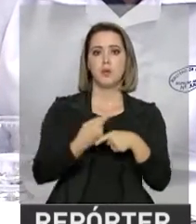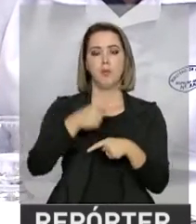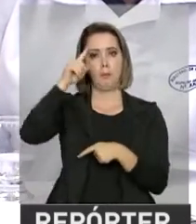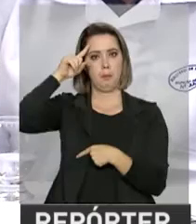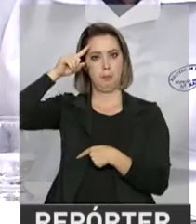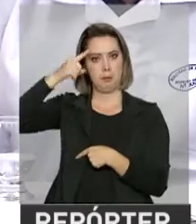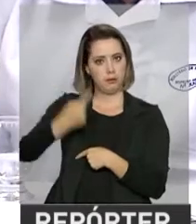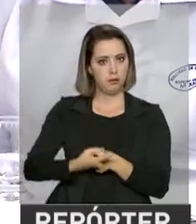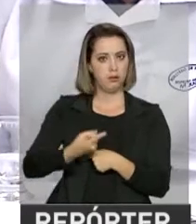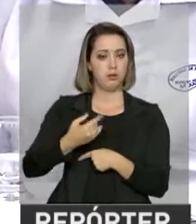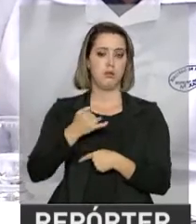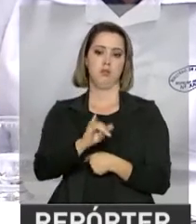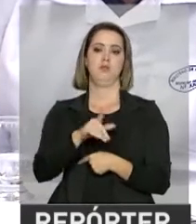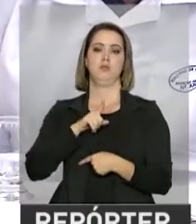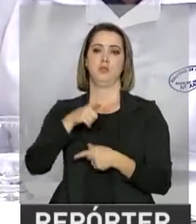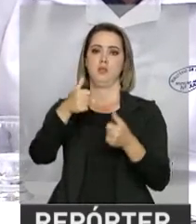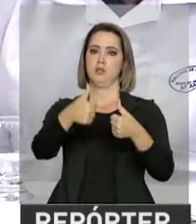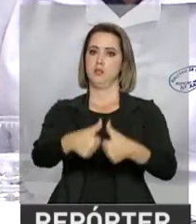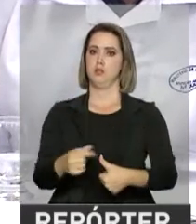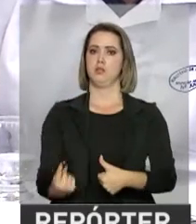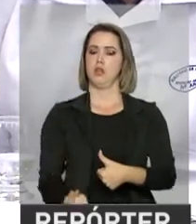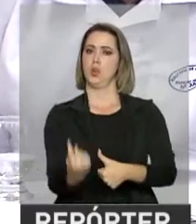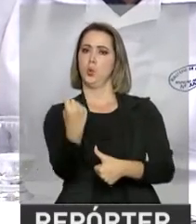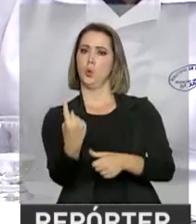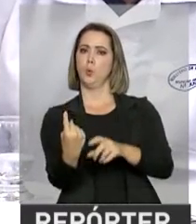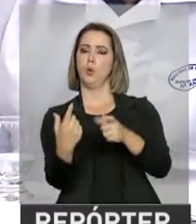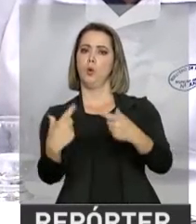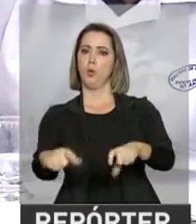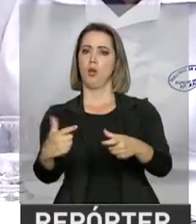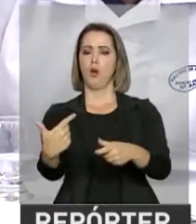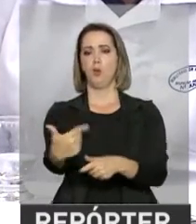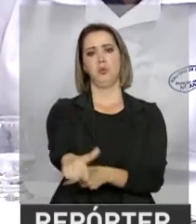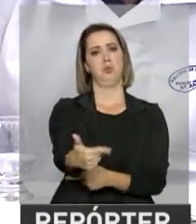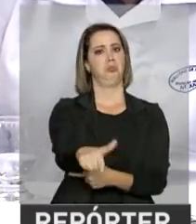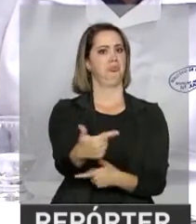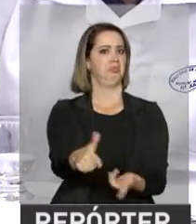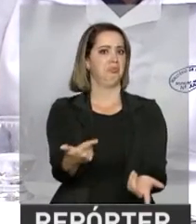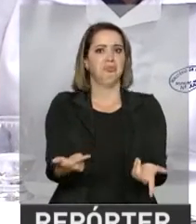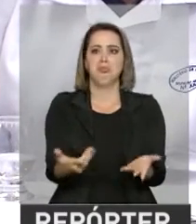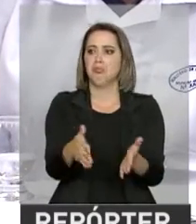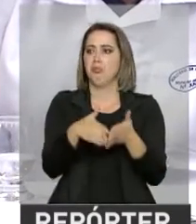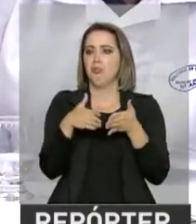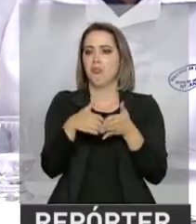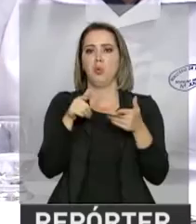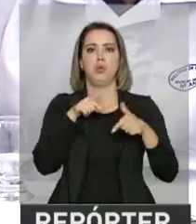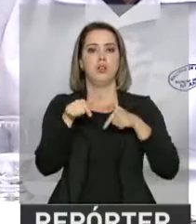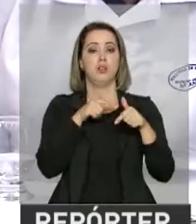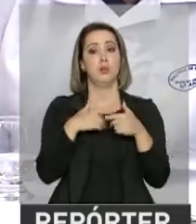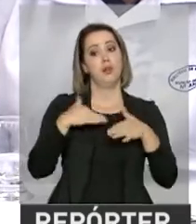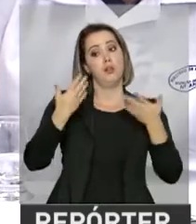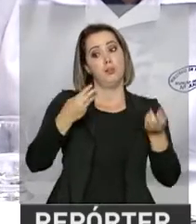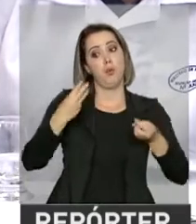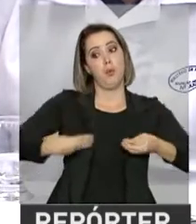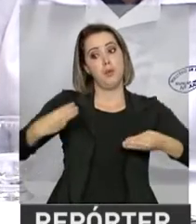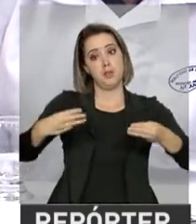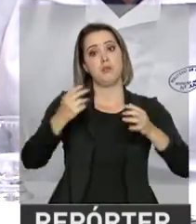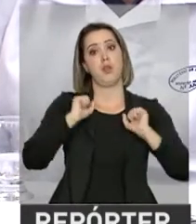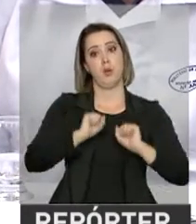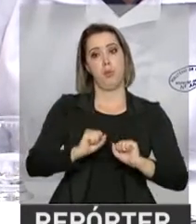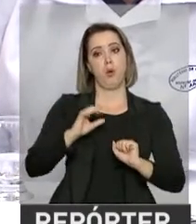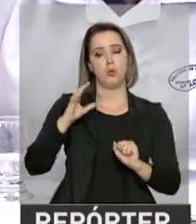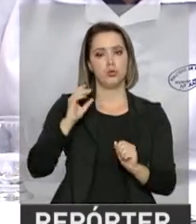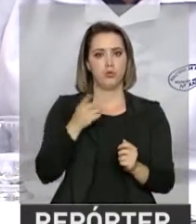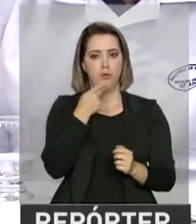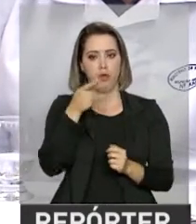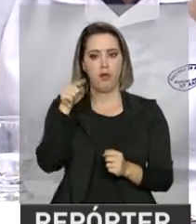ofício. Quer dizer, se você está numa função, num local e não tem demanda para você, o Ministério tem esse poder